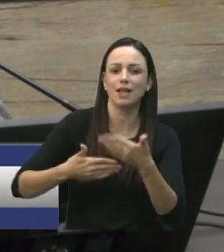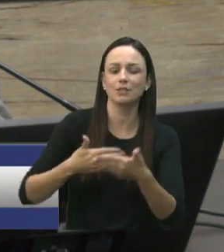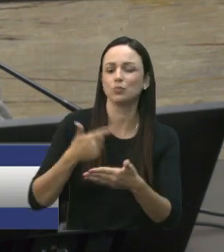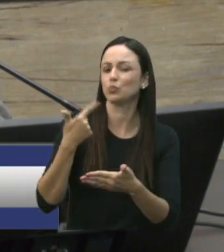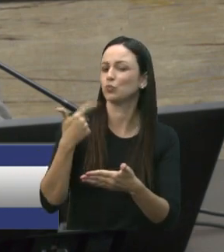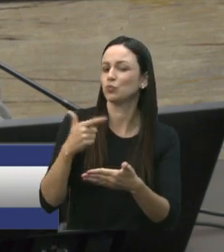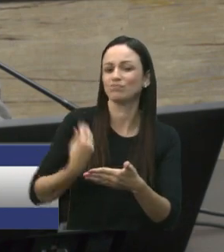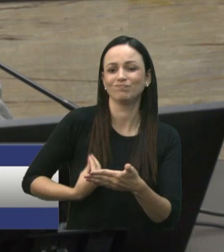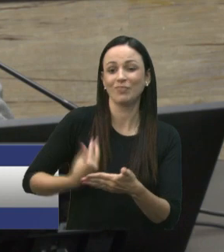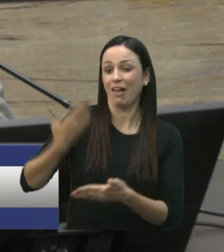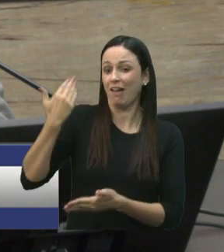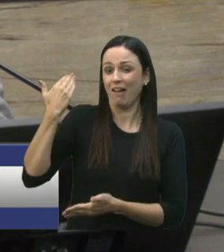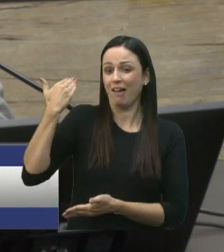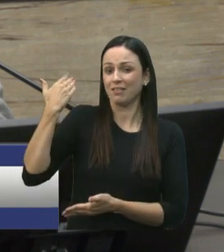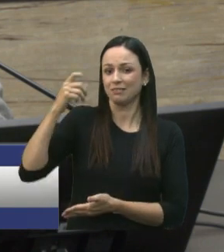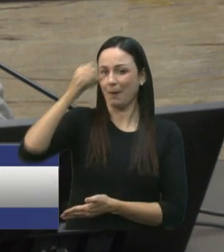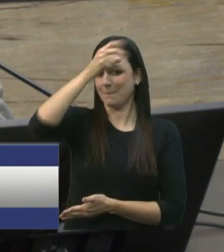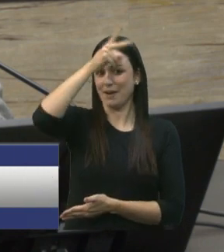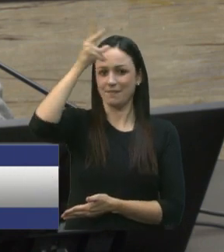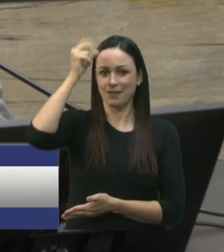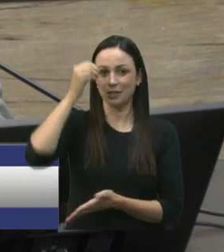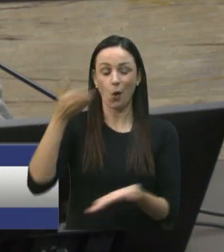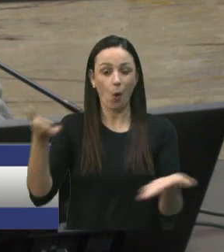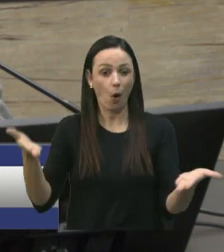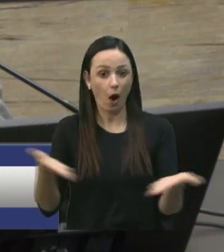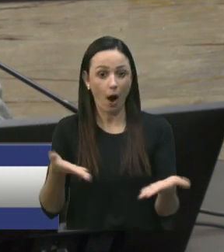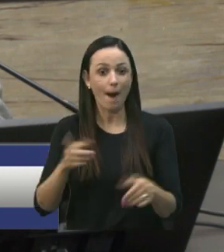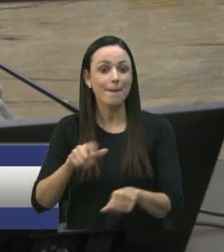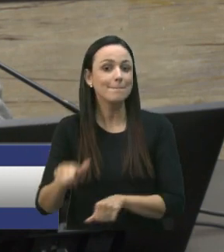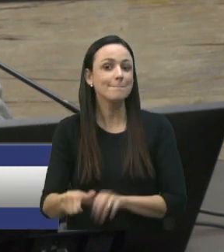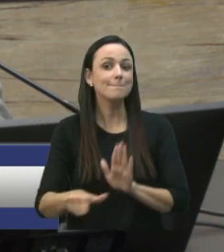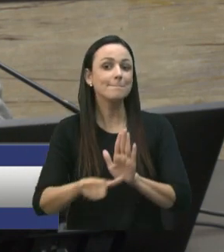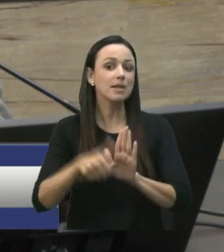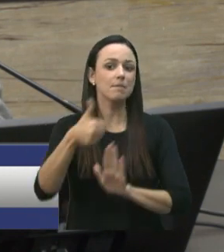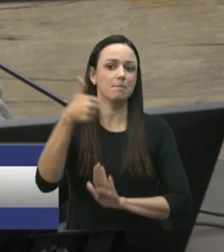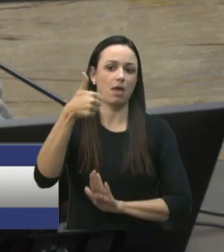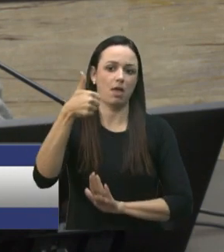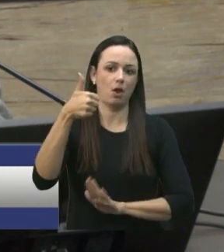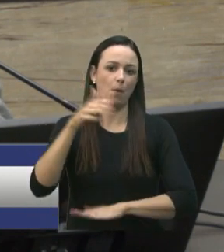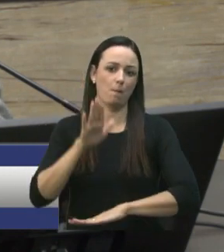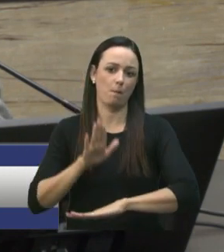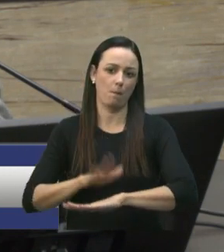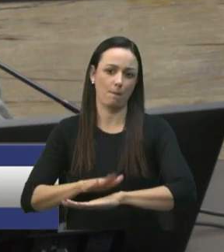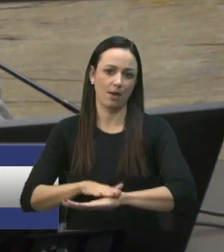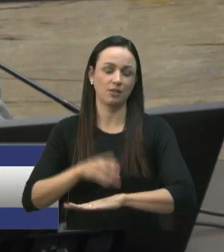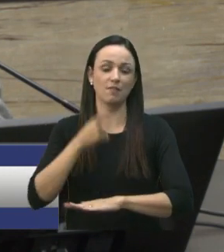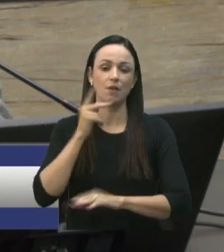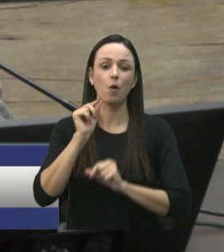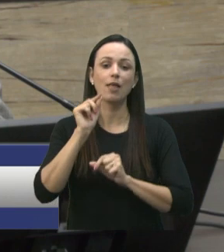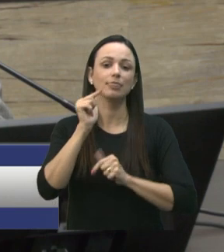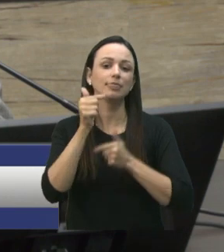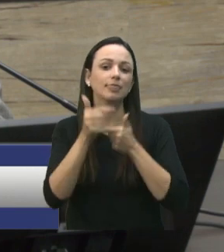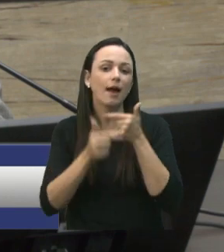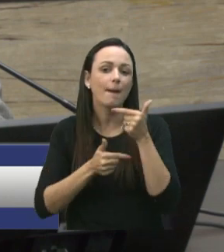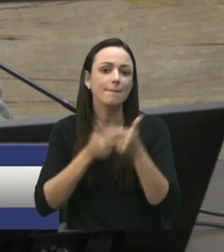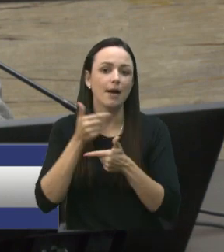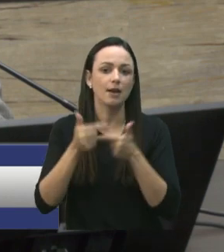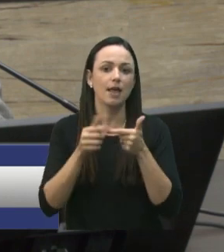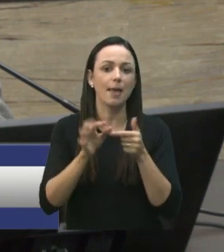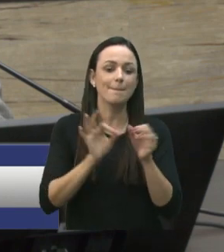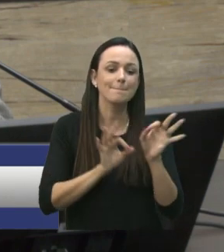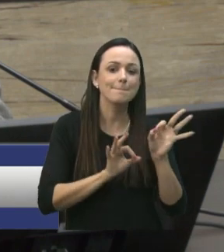prefeitura. Então, este é o primeiro momento que nós estamos falando de uma ferramenta de trabalho que é o